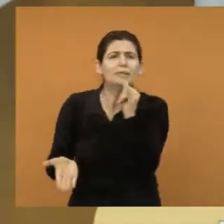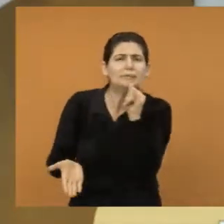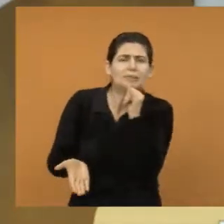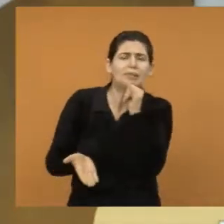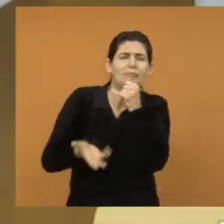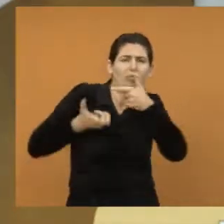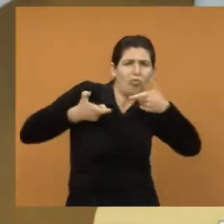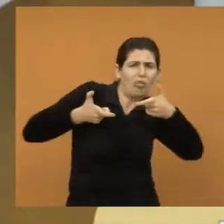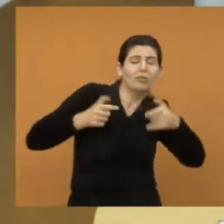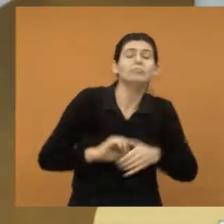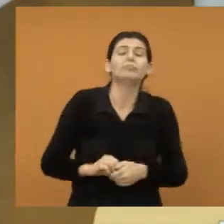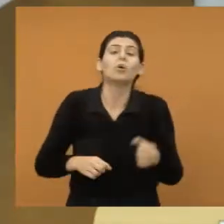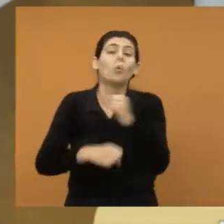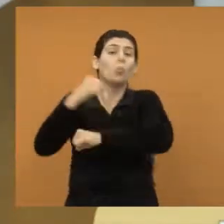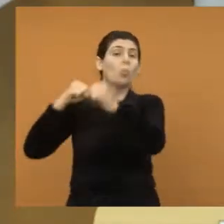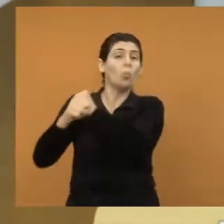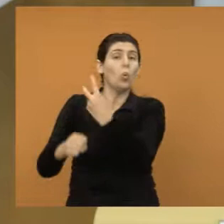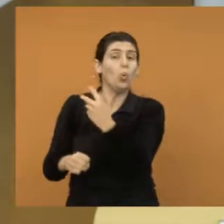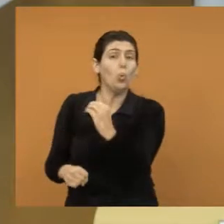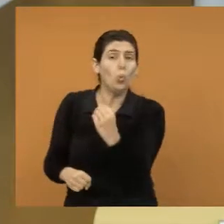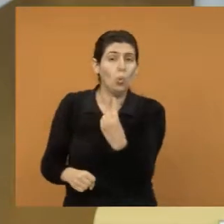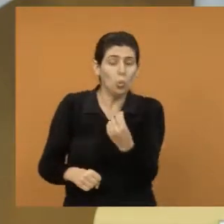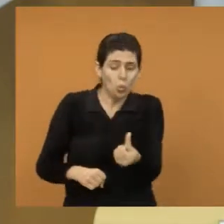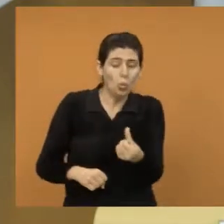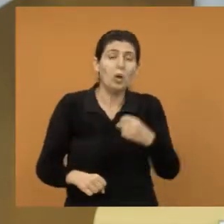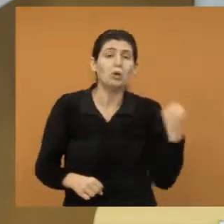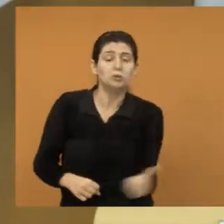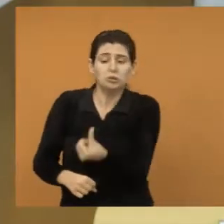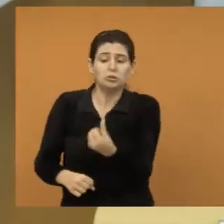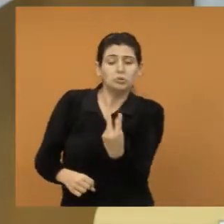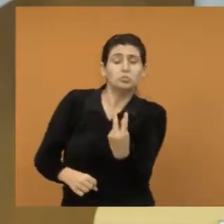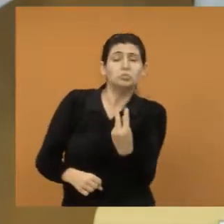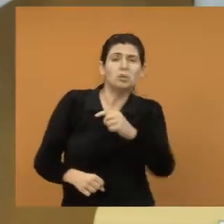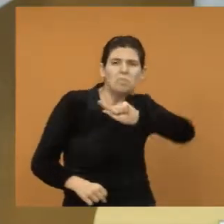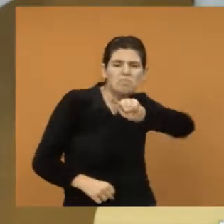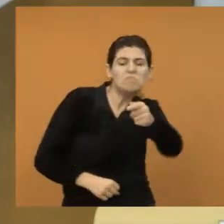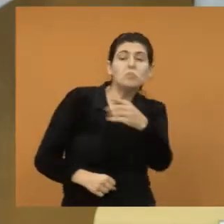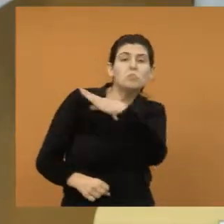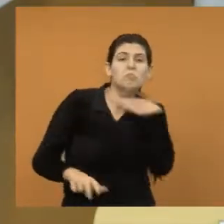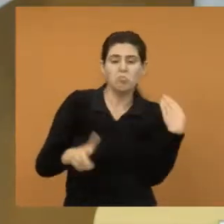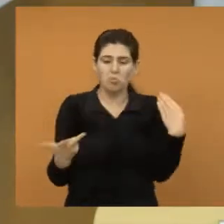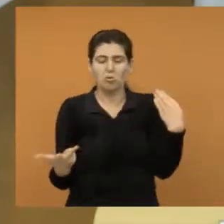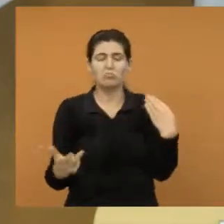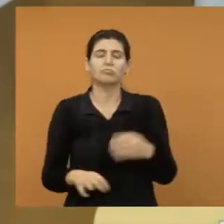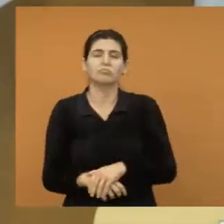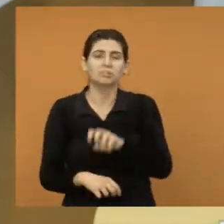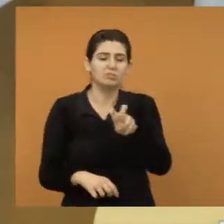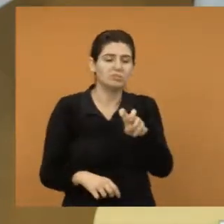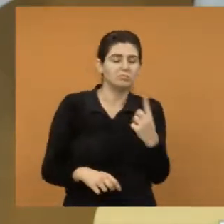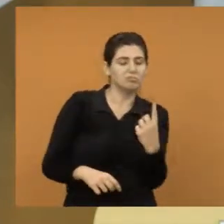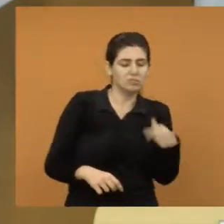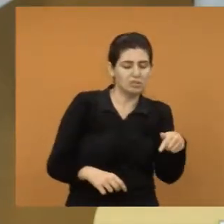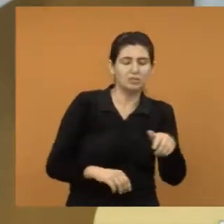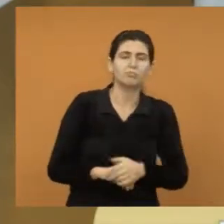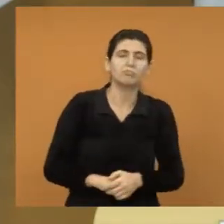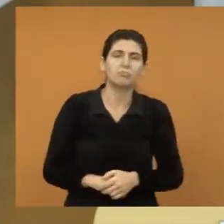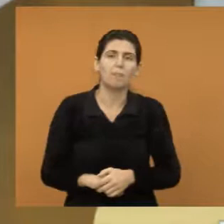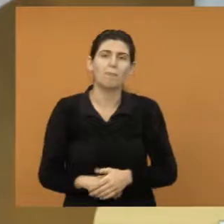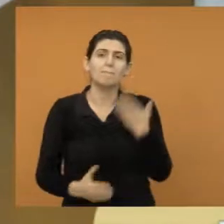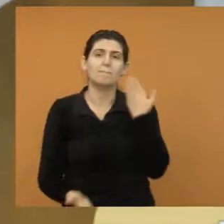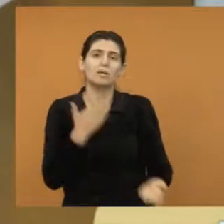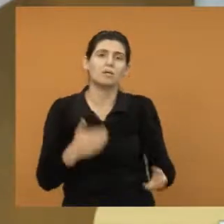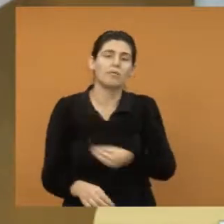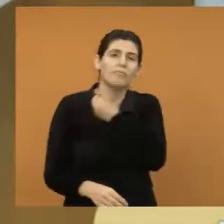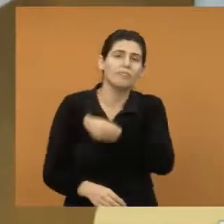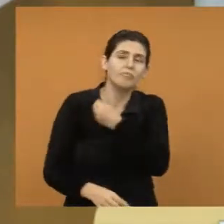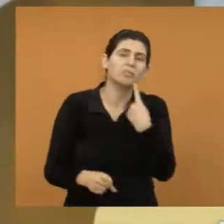ideia, no ano 2016 foram 62 mil mortes e 517 que perderam a vida por conta